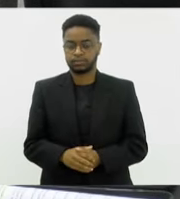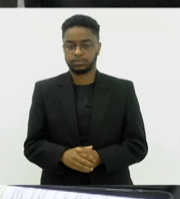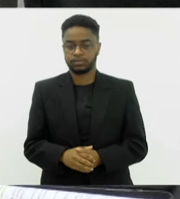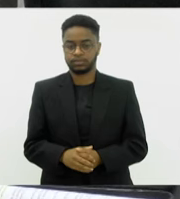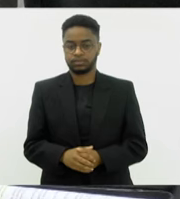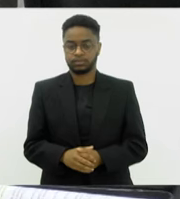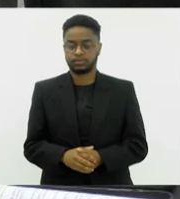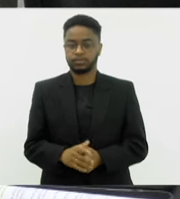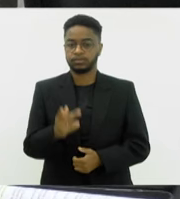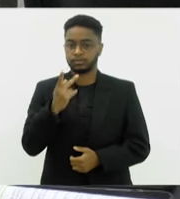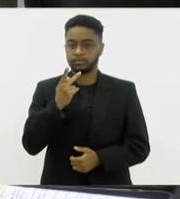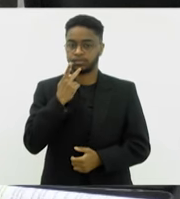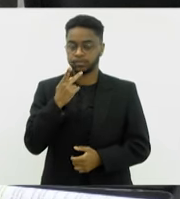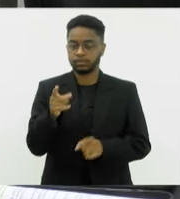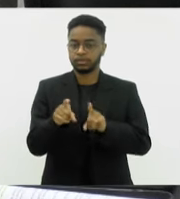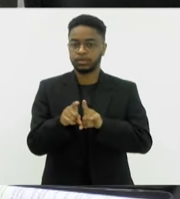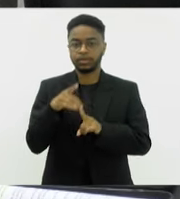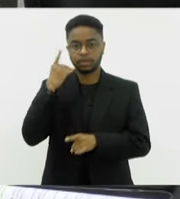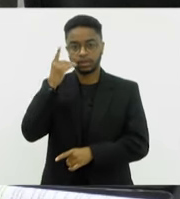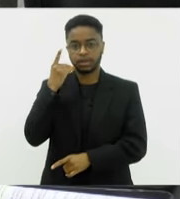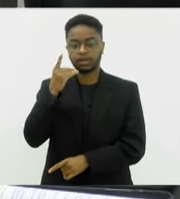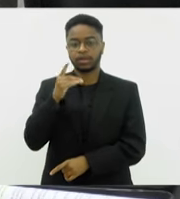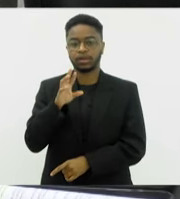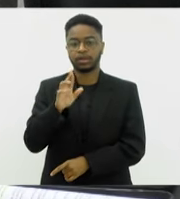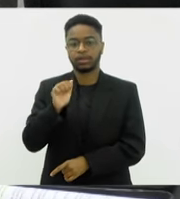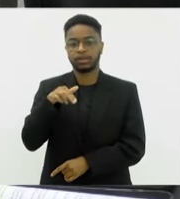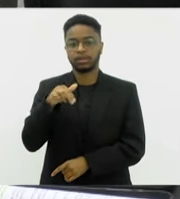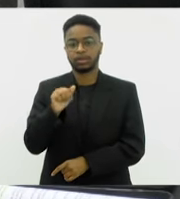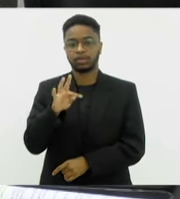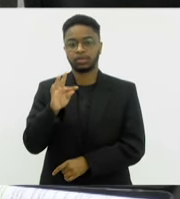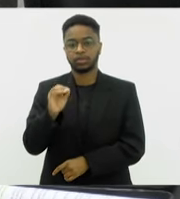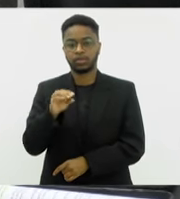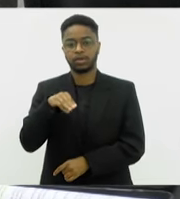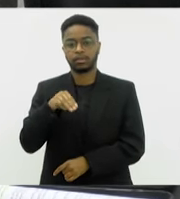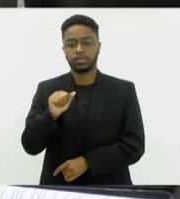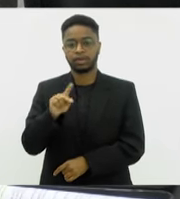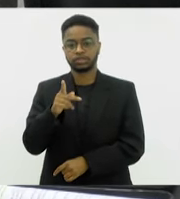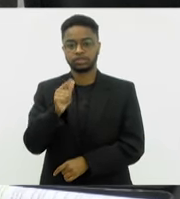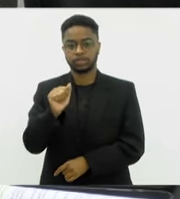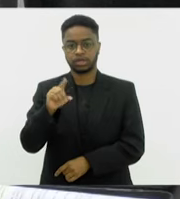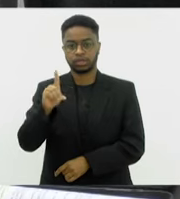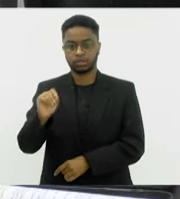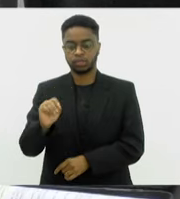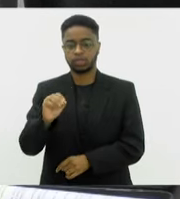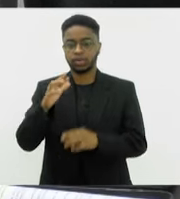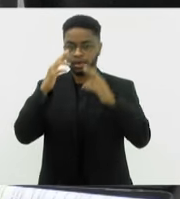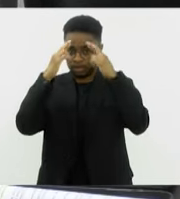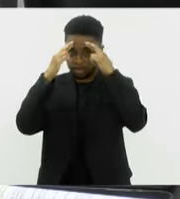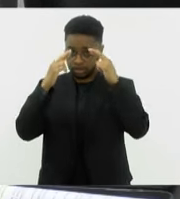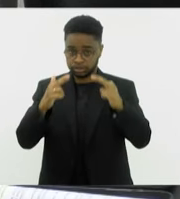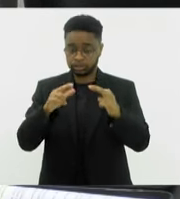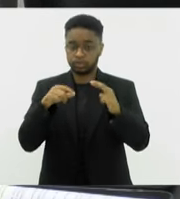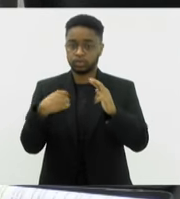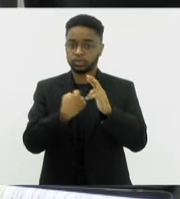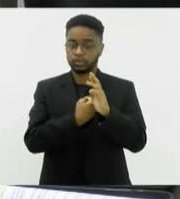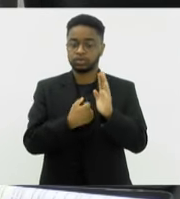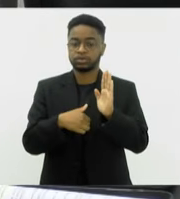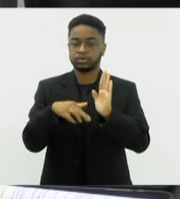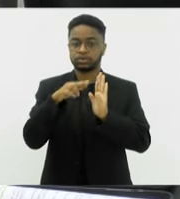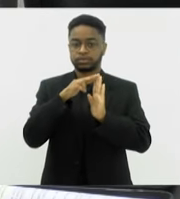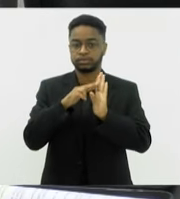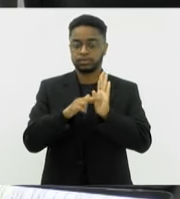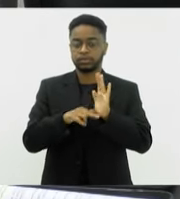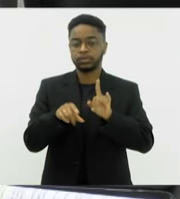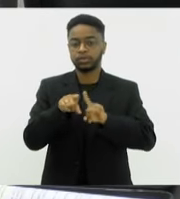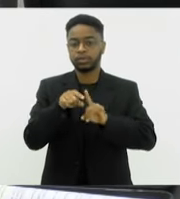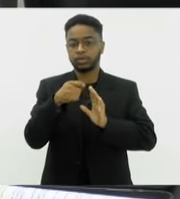Fazendo a menção aqui que o deputado Renato Machado respeitou aqui as nossas súmulas e, na